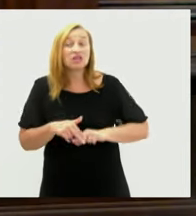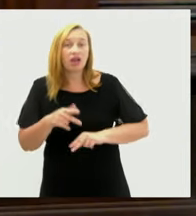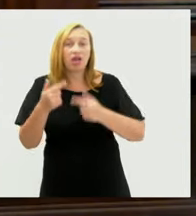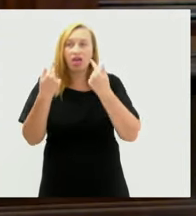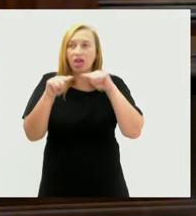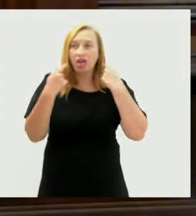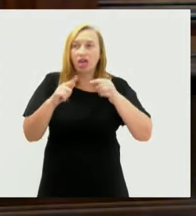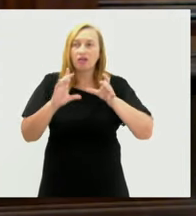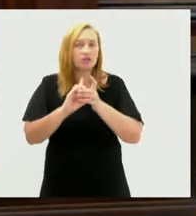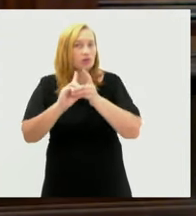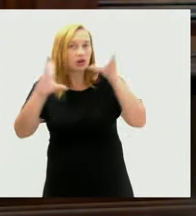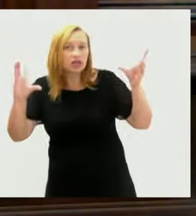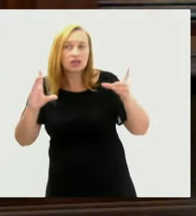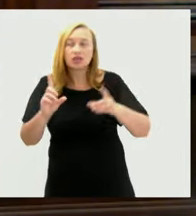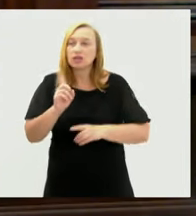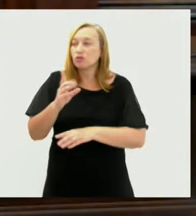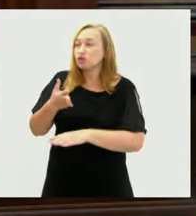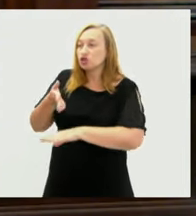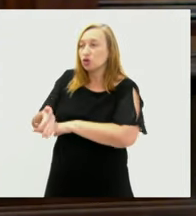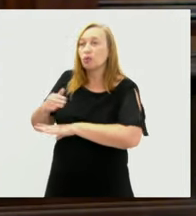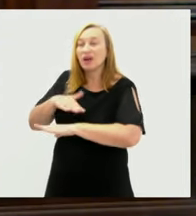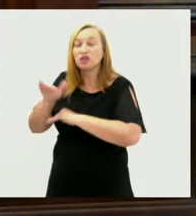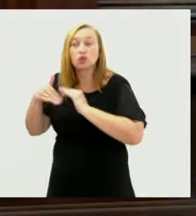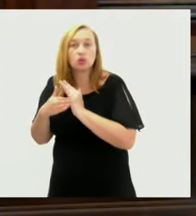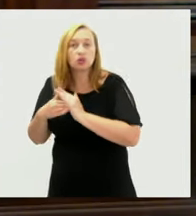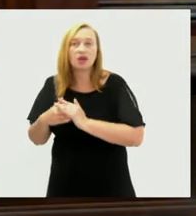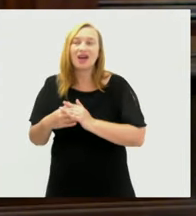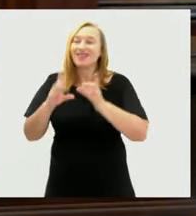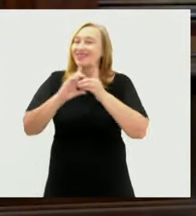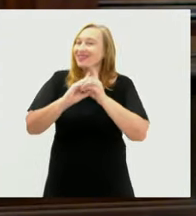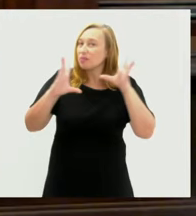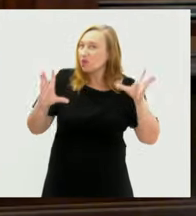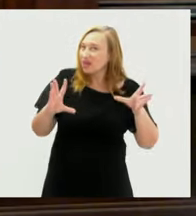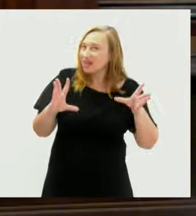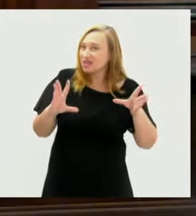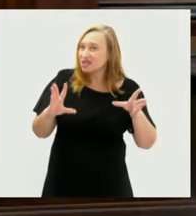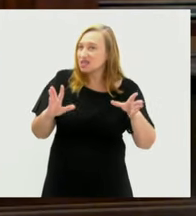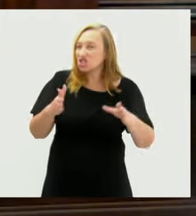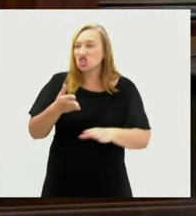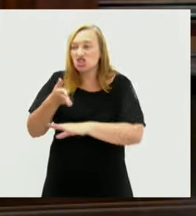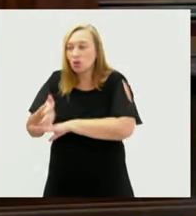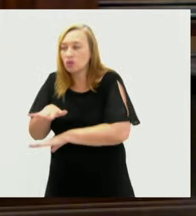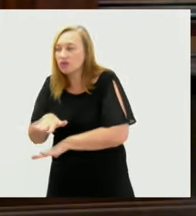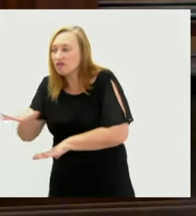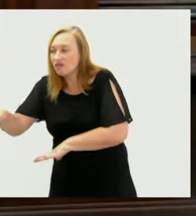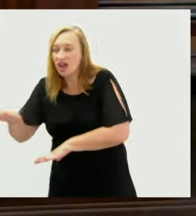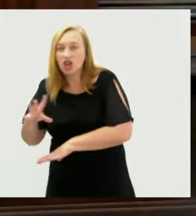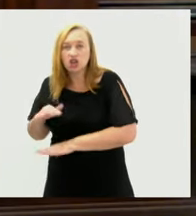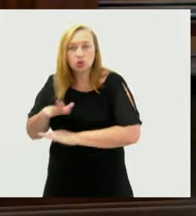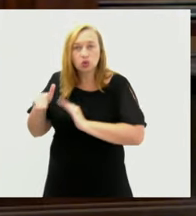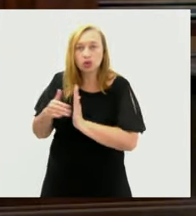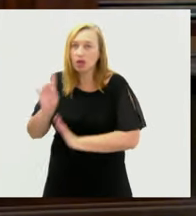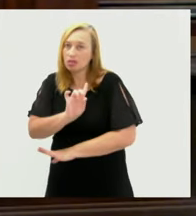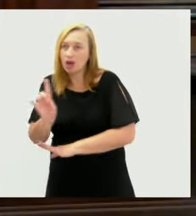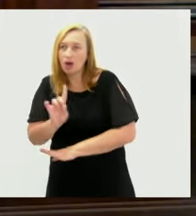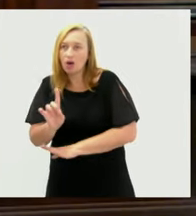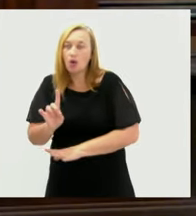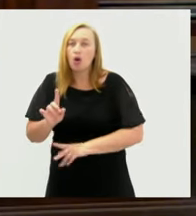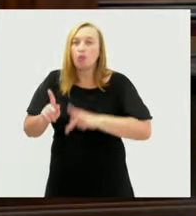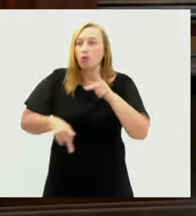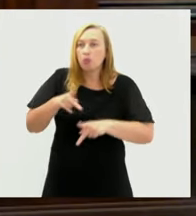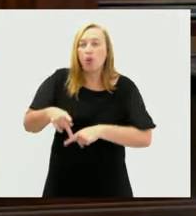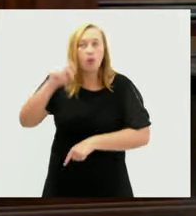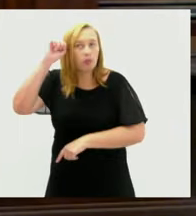a democracia não chegou para todos. A democracia não chegou na favela plenamente, não chegou para o povo preto, para o